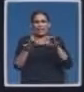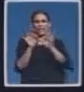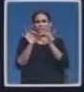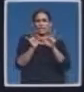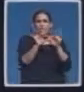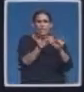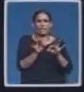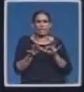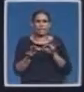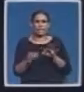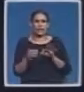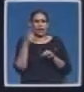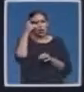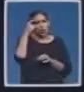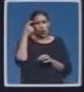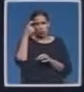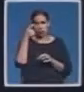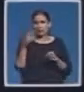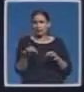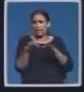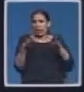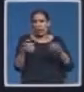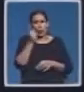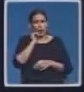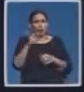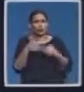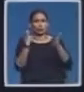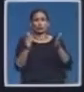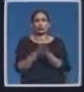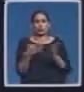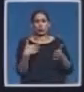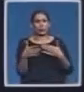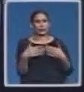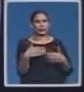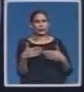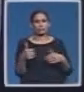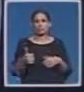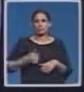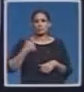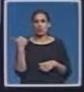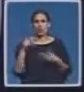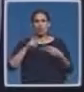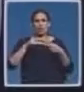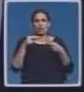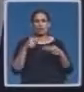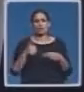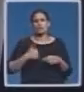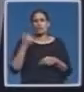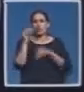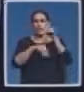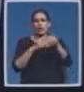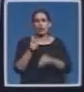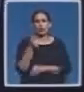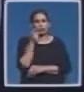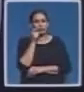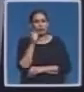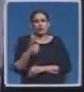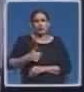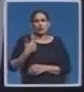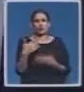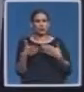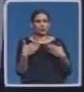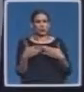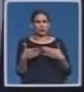que em todos os Açores, independentemente de quem tenha ganho as eleições, a partir de amanhã sejam todos tratados por igual, quer seja pelos